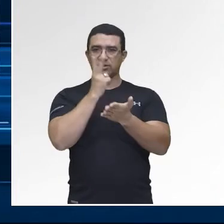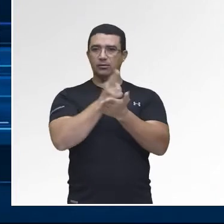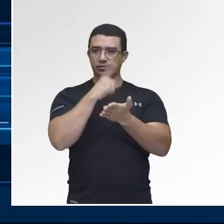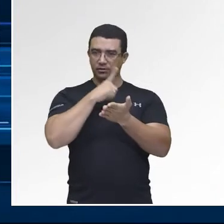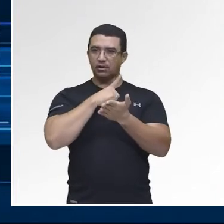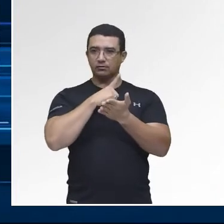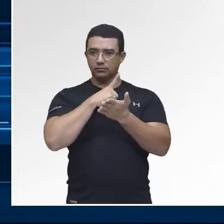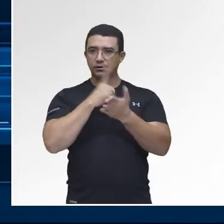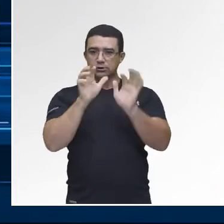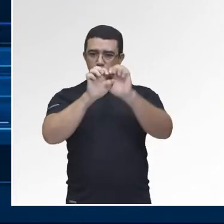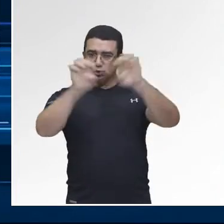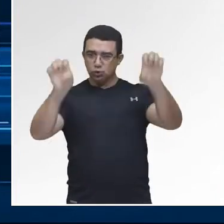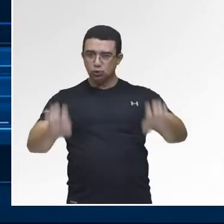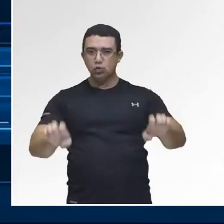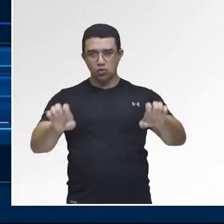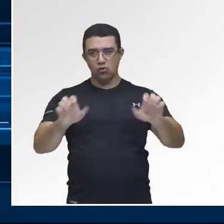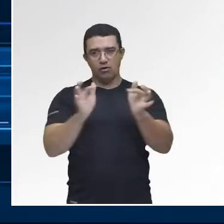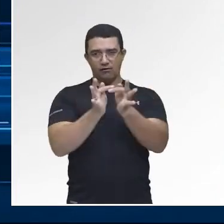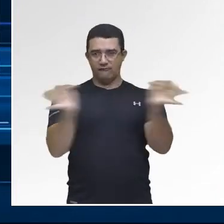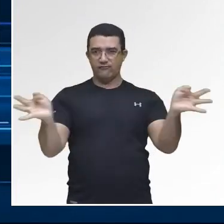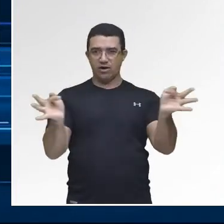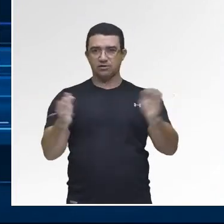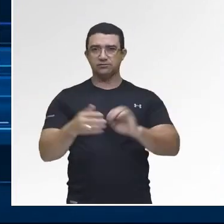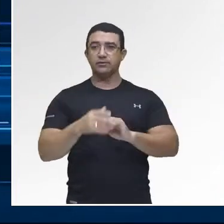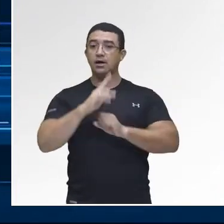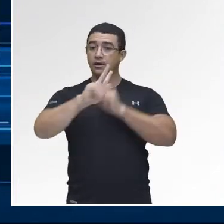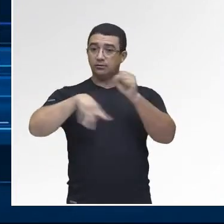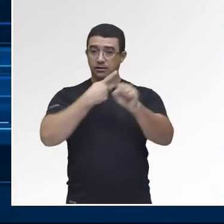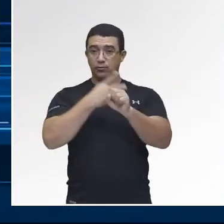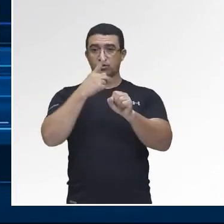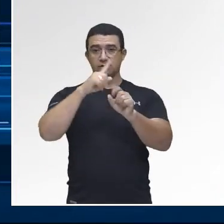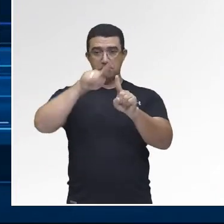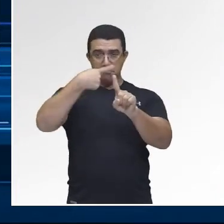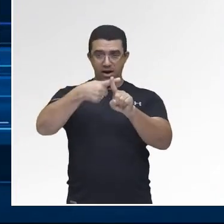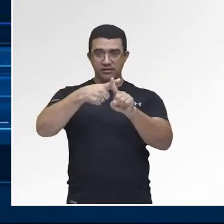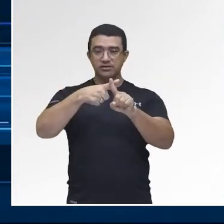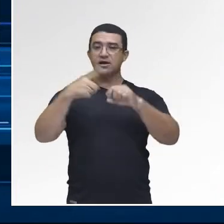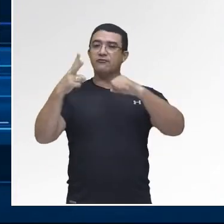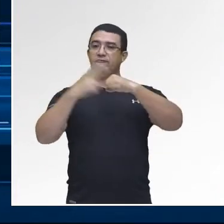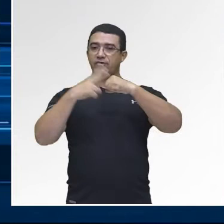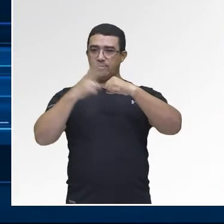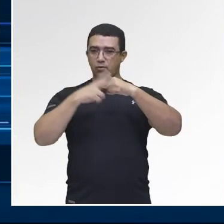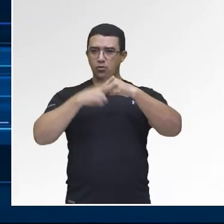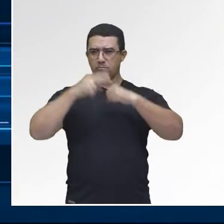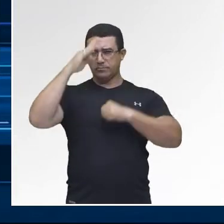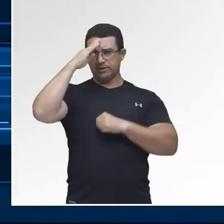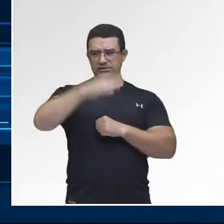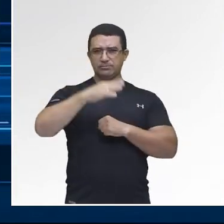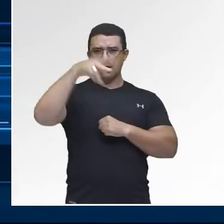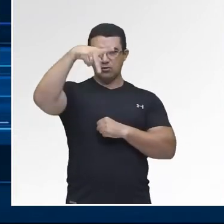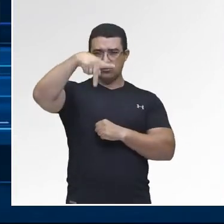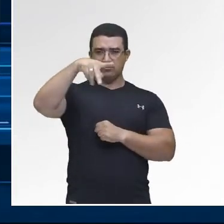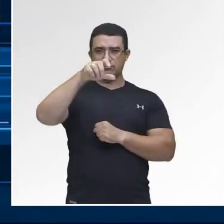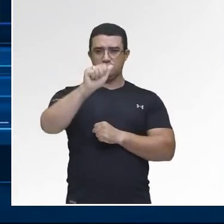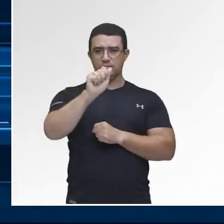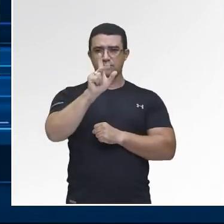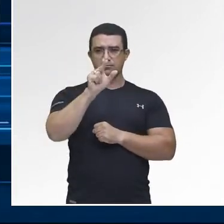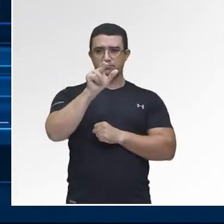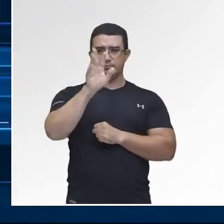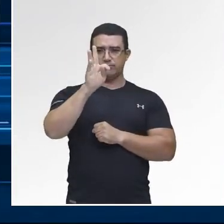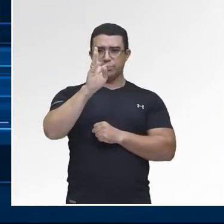presente na estrutura. E depois dele vai ter o verbo principal no particípio, tá certo? Olha só agora as